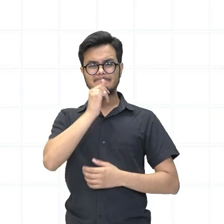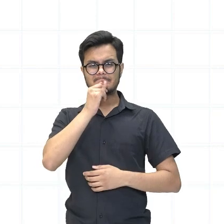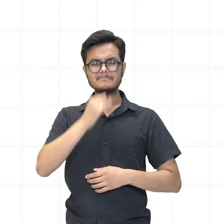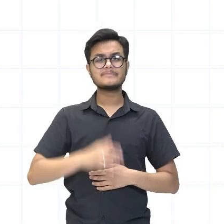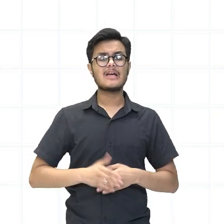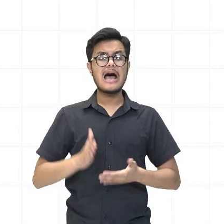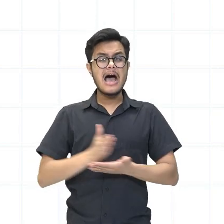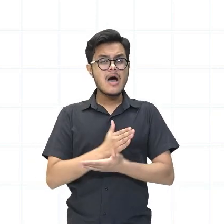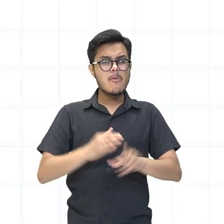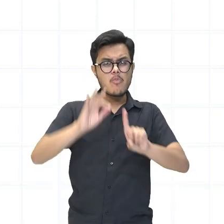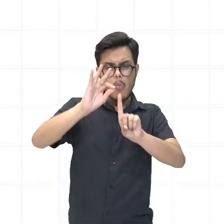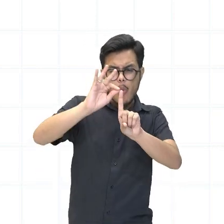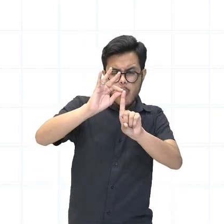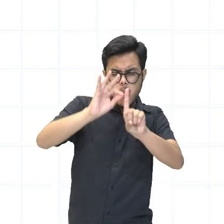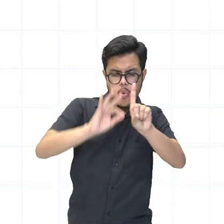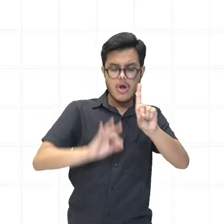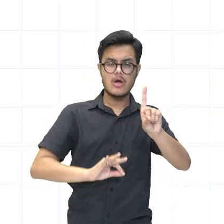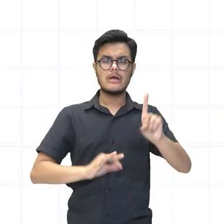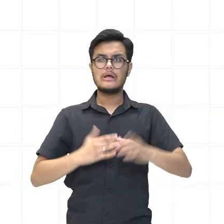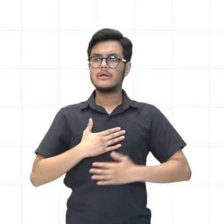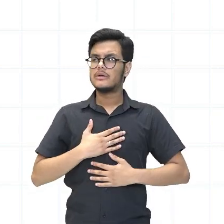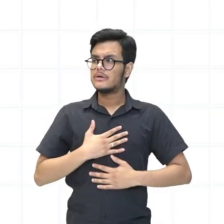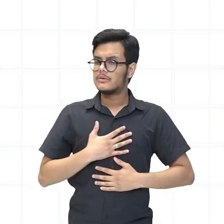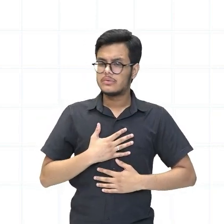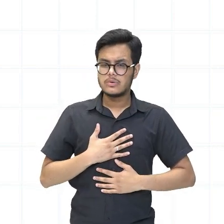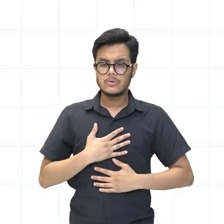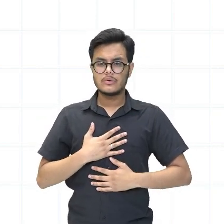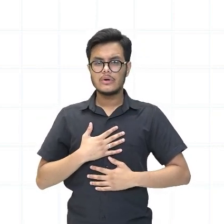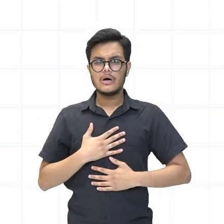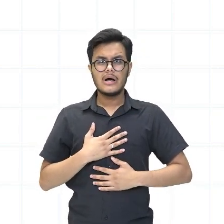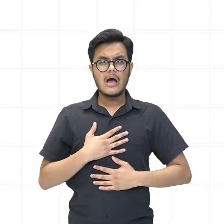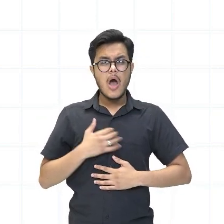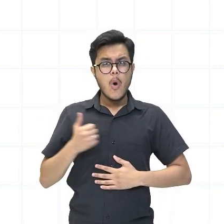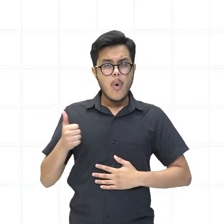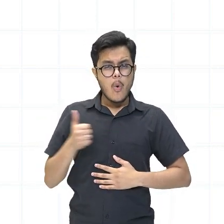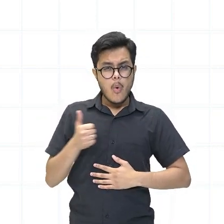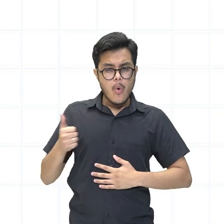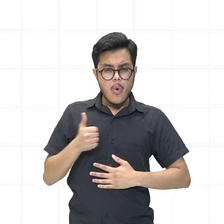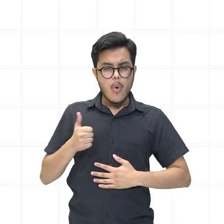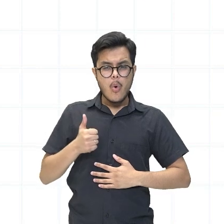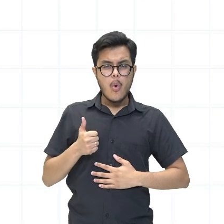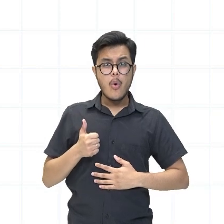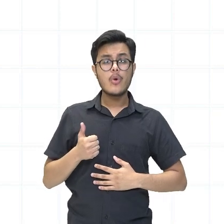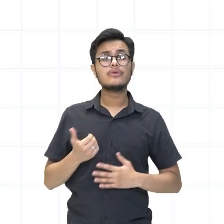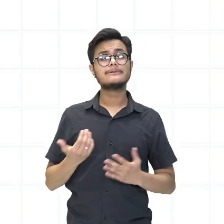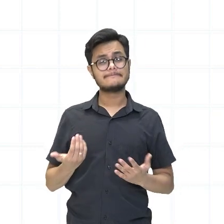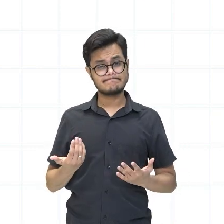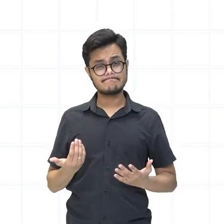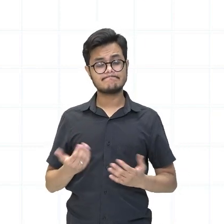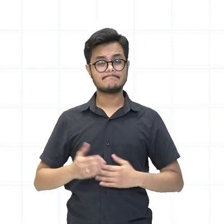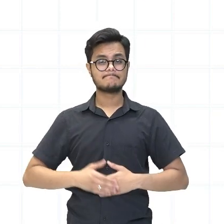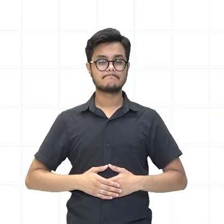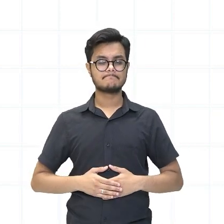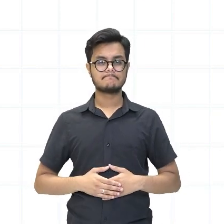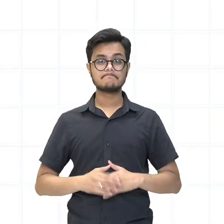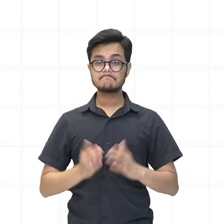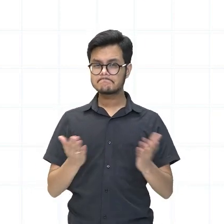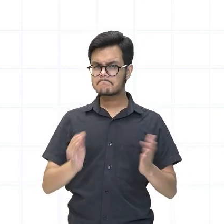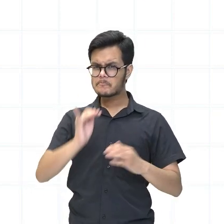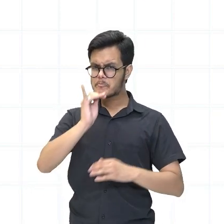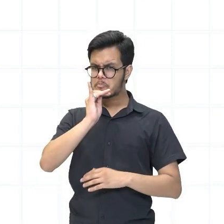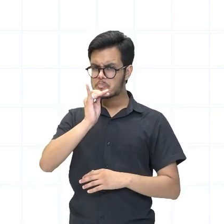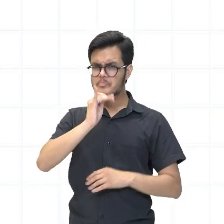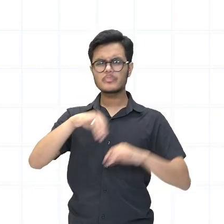de temperatura que chegaram a variar até 11 graus Celsius de um dia para o outro, segundo o boletim do